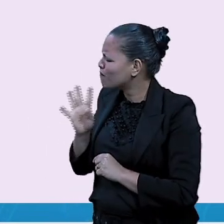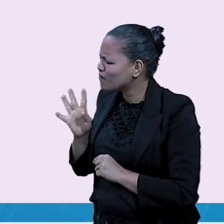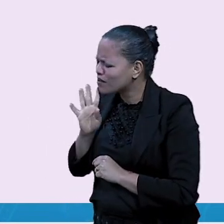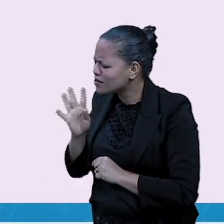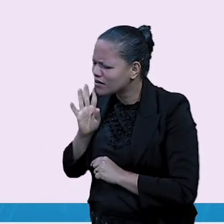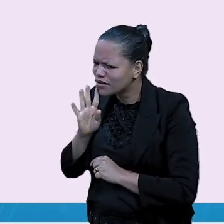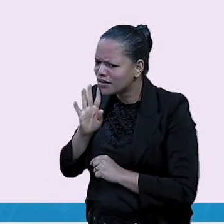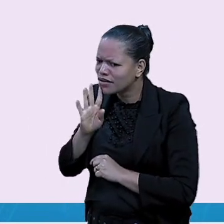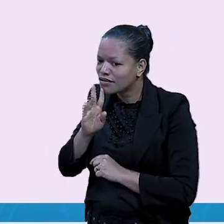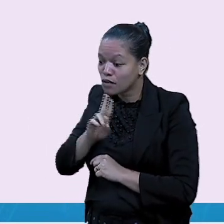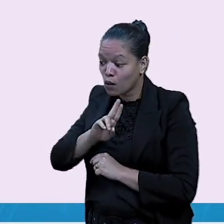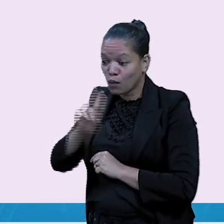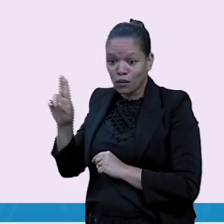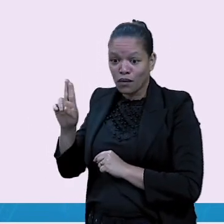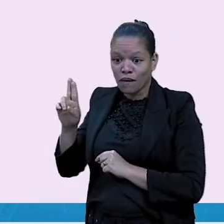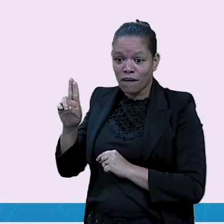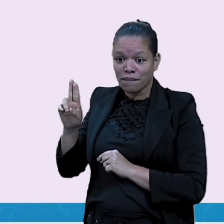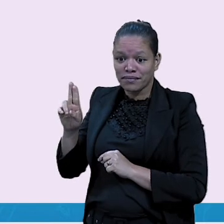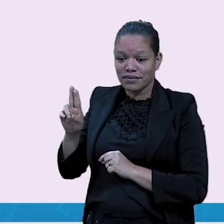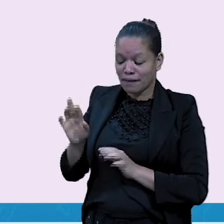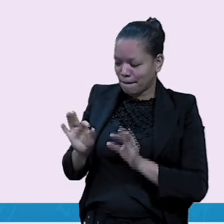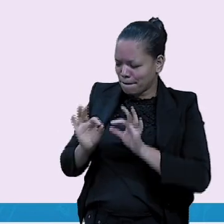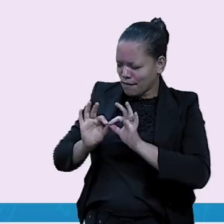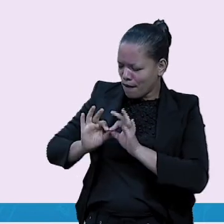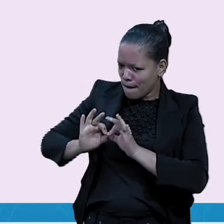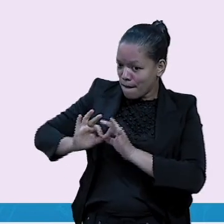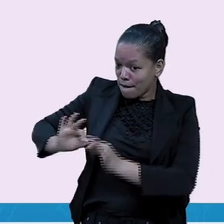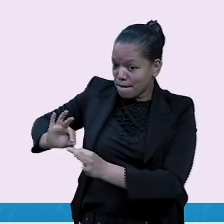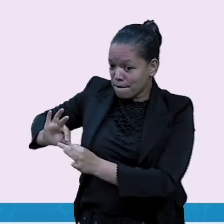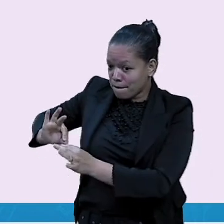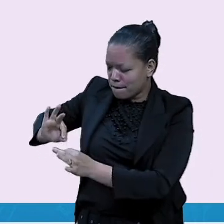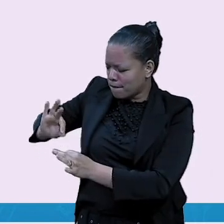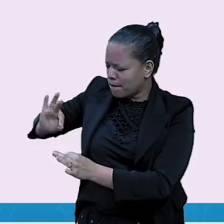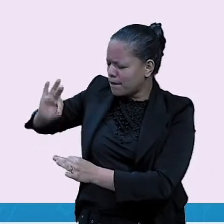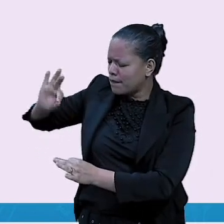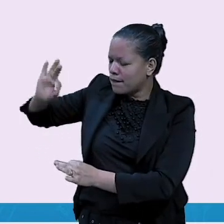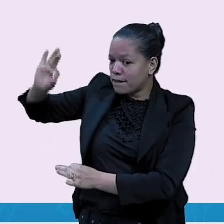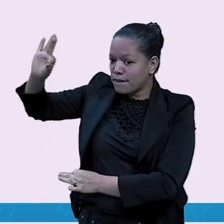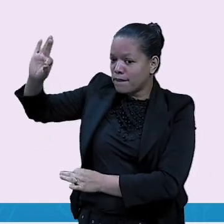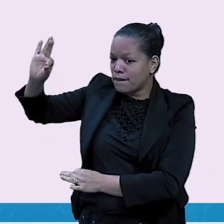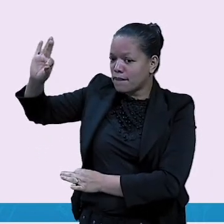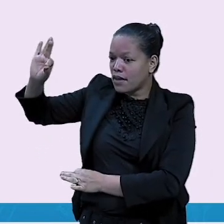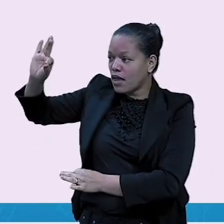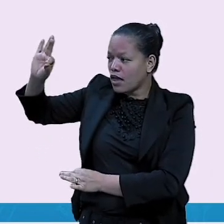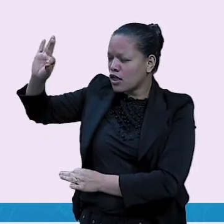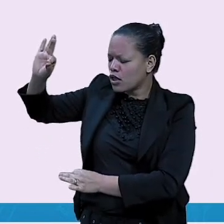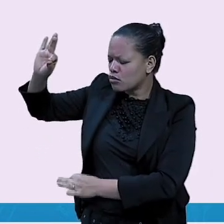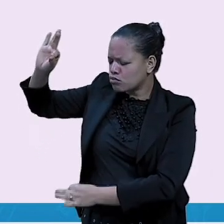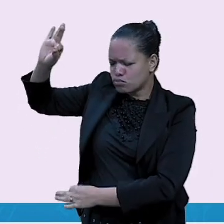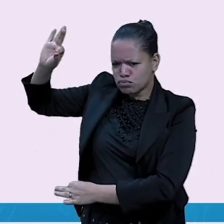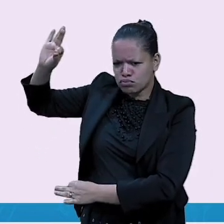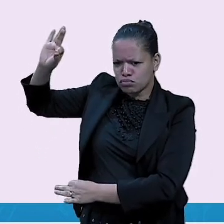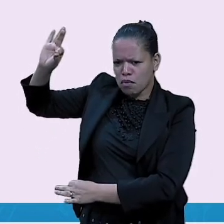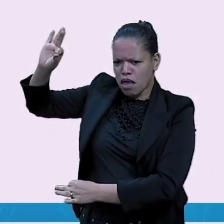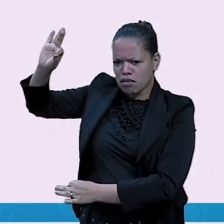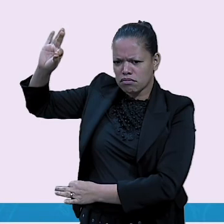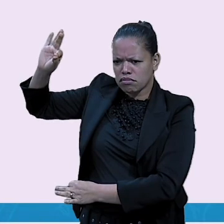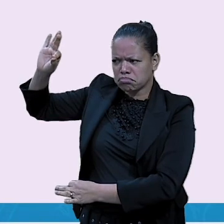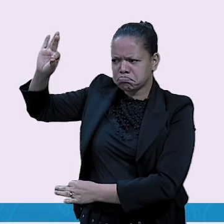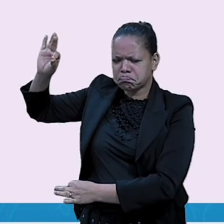fita métrica. Esticou essa fita de onde havia marcado com lápis até embaixo, lá no